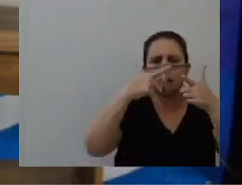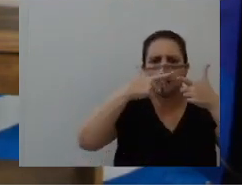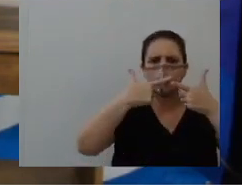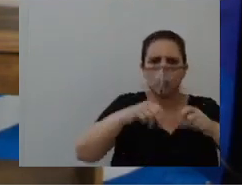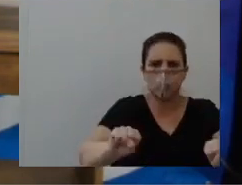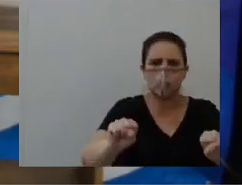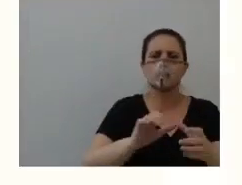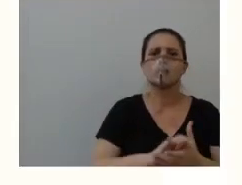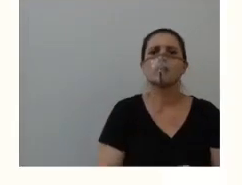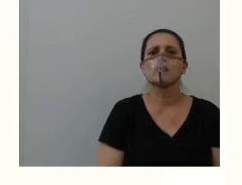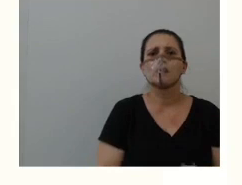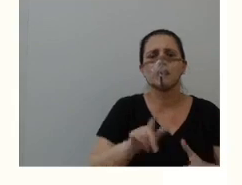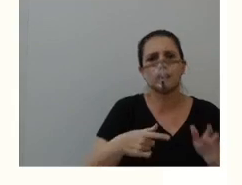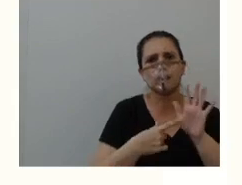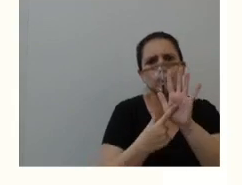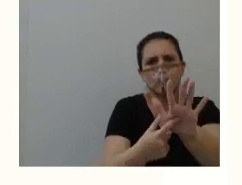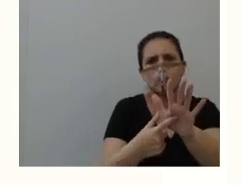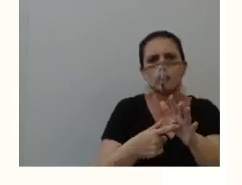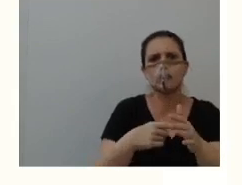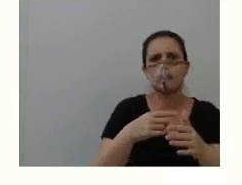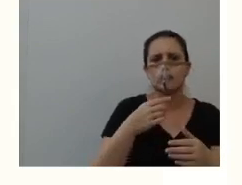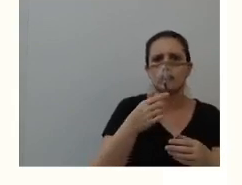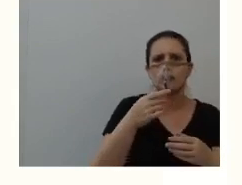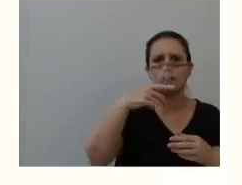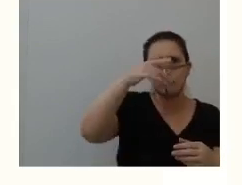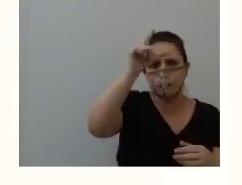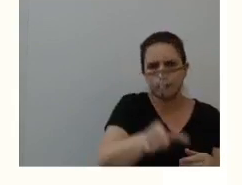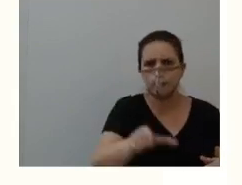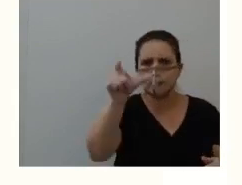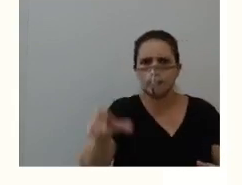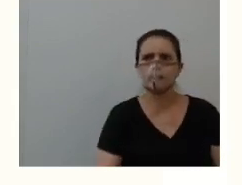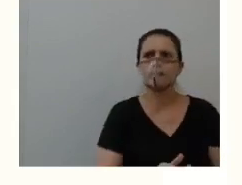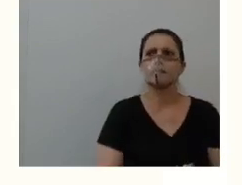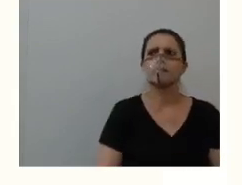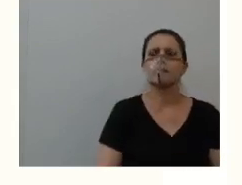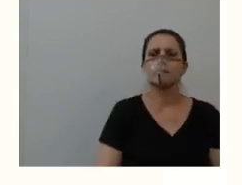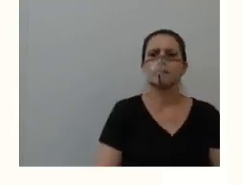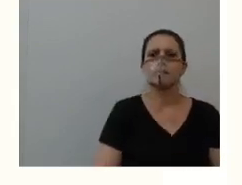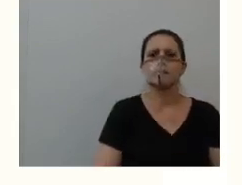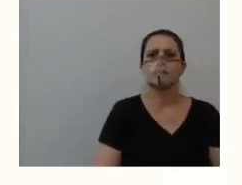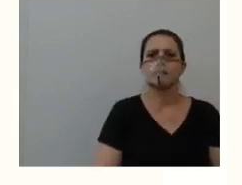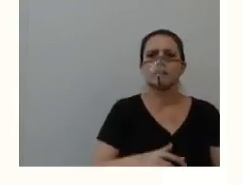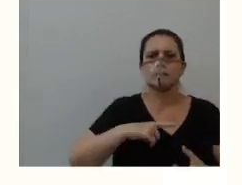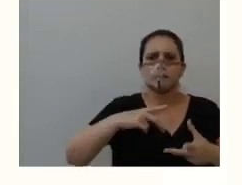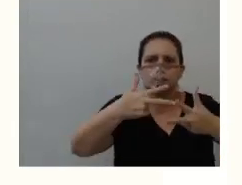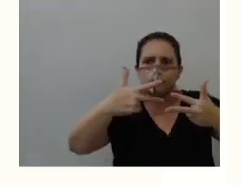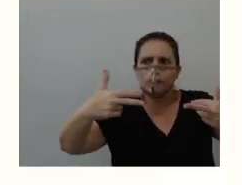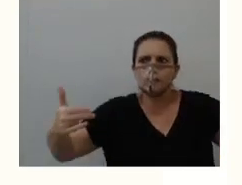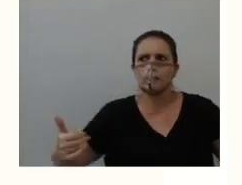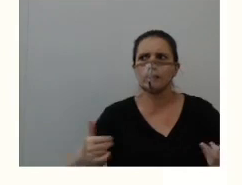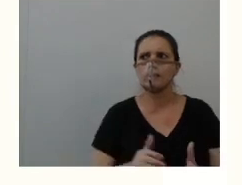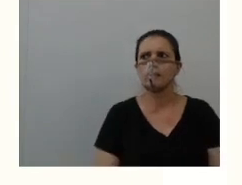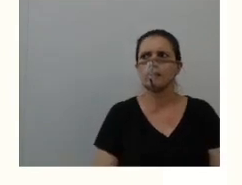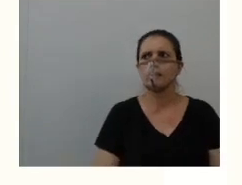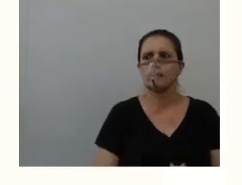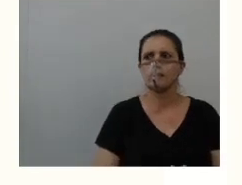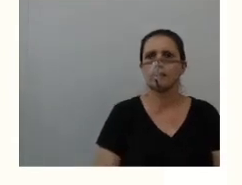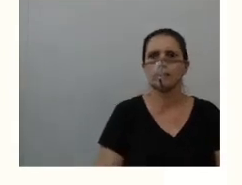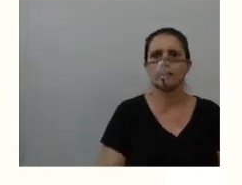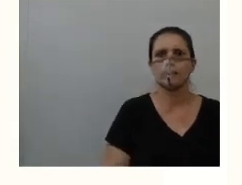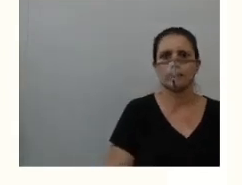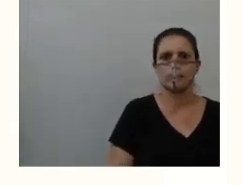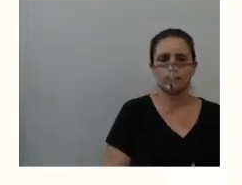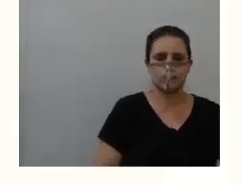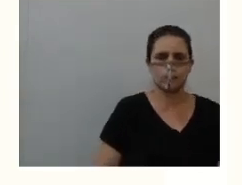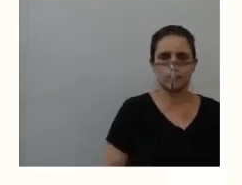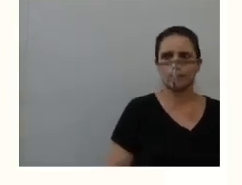denotam o processo de comunicação dos personagens, tá bom? Gente, eu tô correndo, porque tem mais coisa ainda pra gente ver. Onomatopeias, lembram da aula